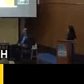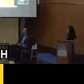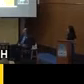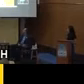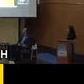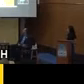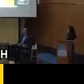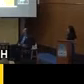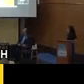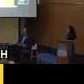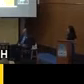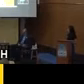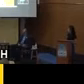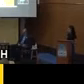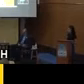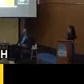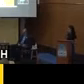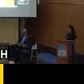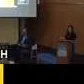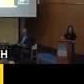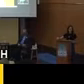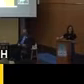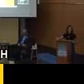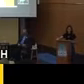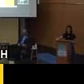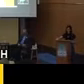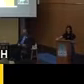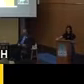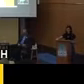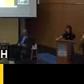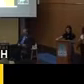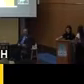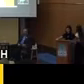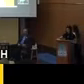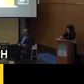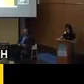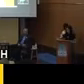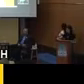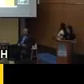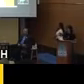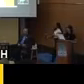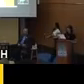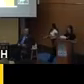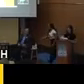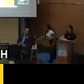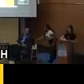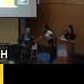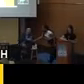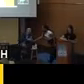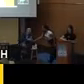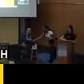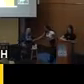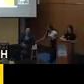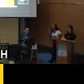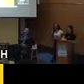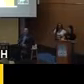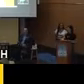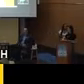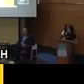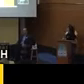parceria com o Centro da Excelência da Organização Mundial do Lácer.